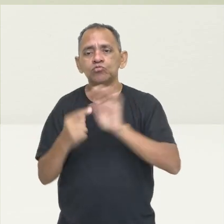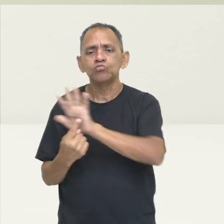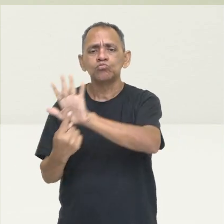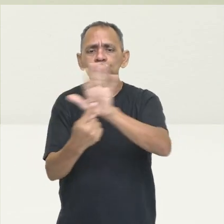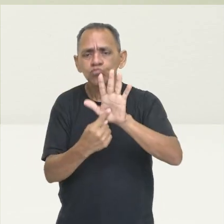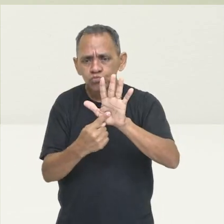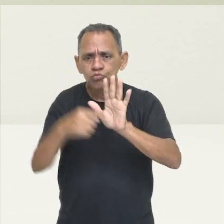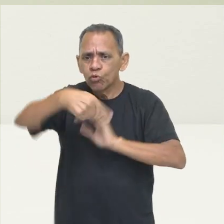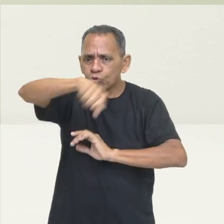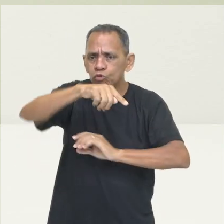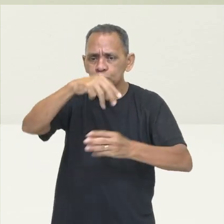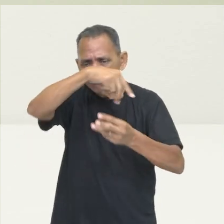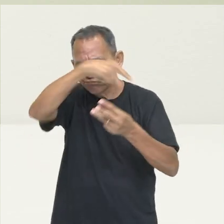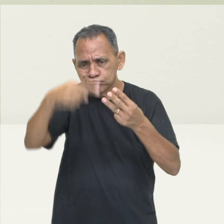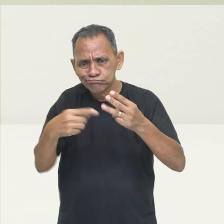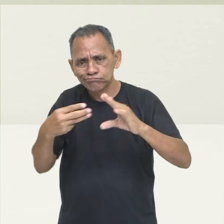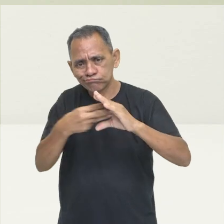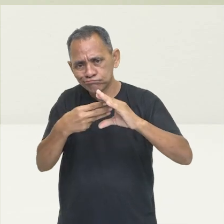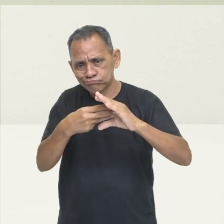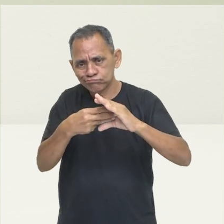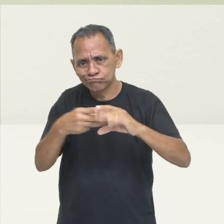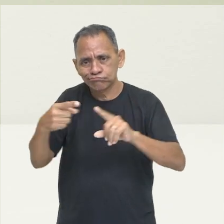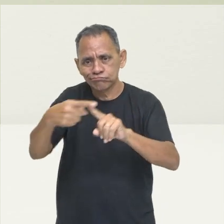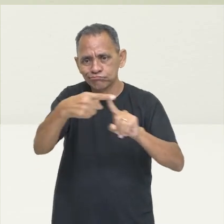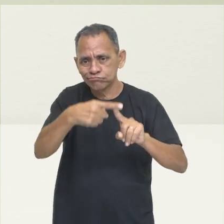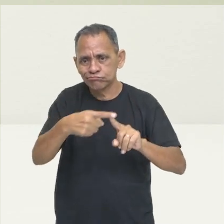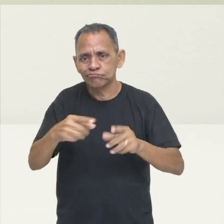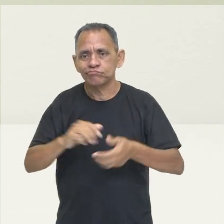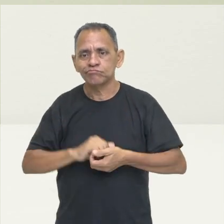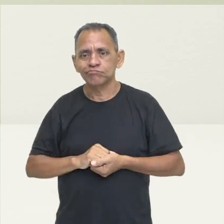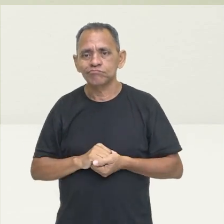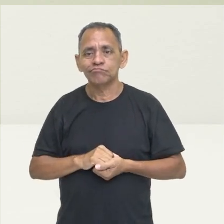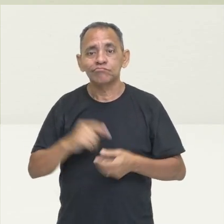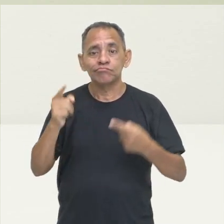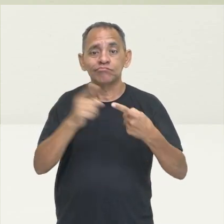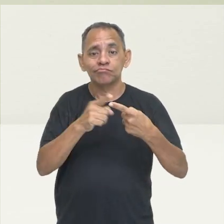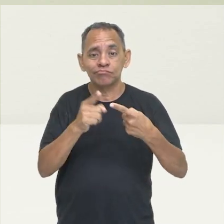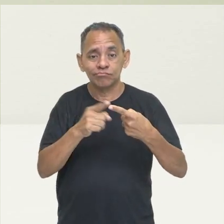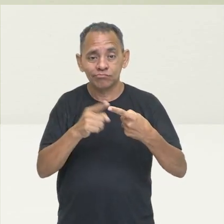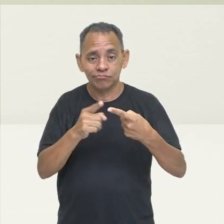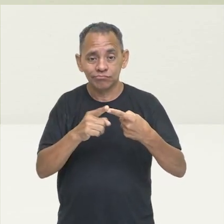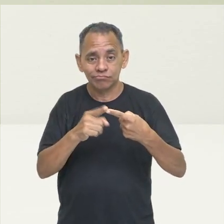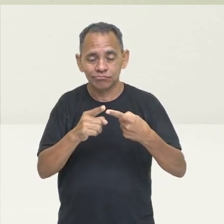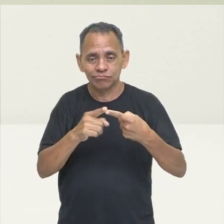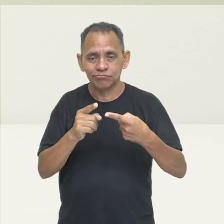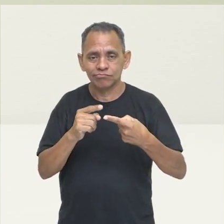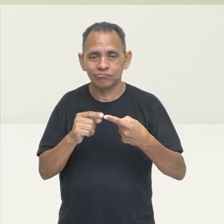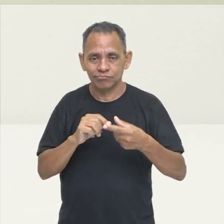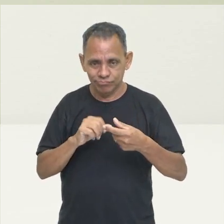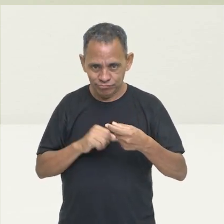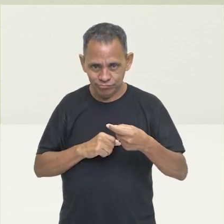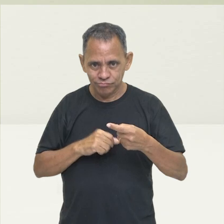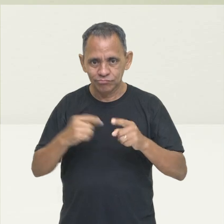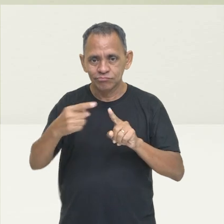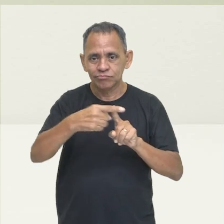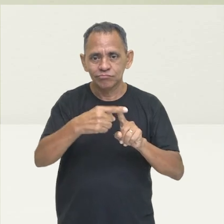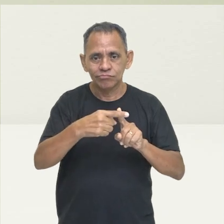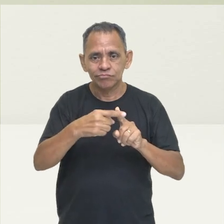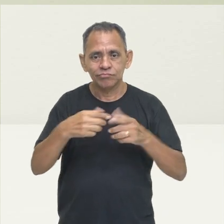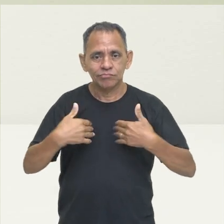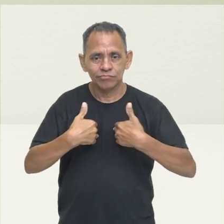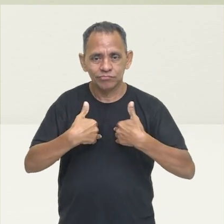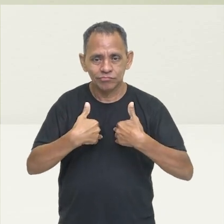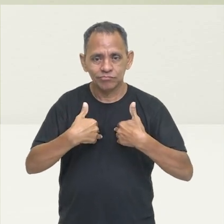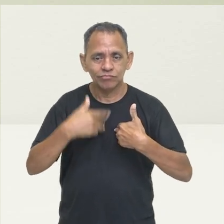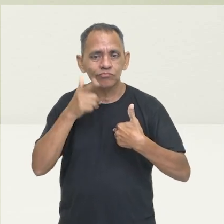3 tipos de células, né? Então, primeiramente, nós temos uma célula do tipo animal, onde a